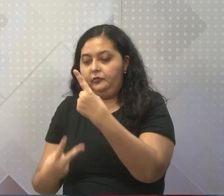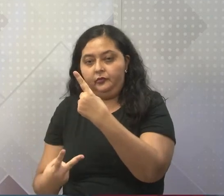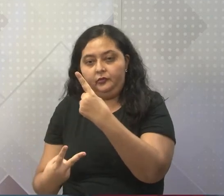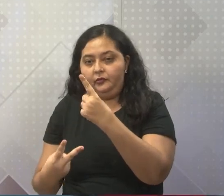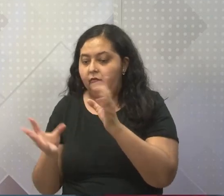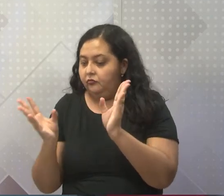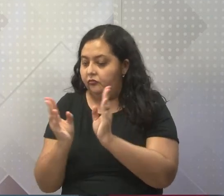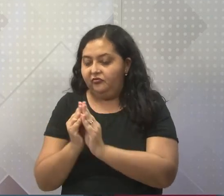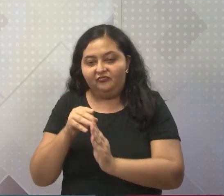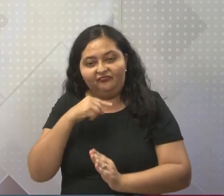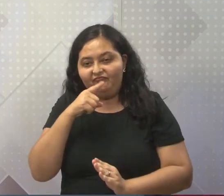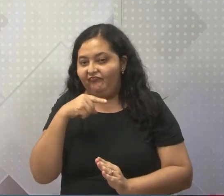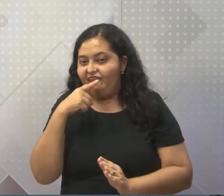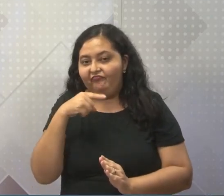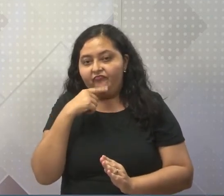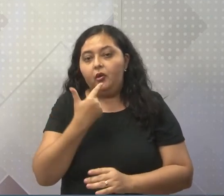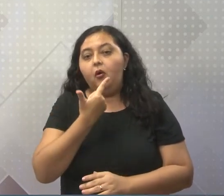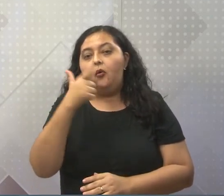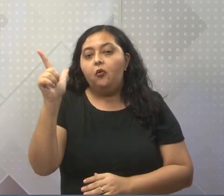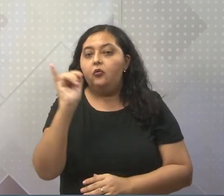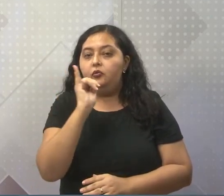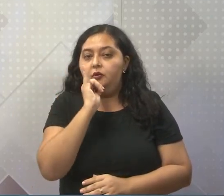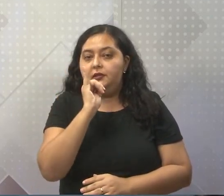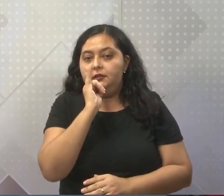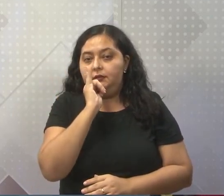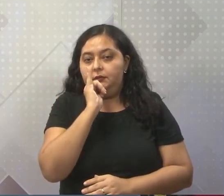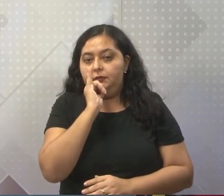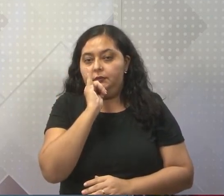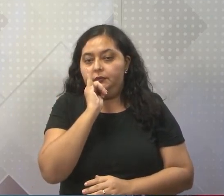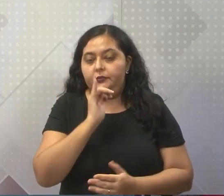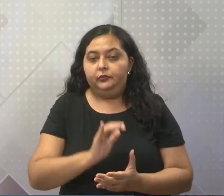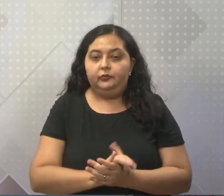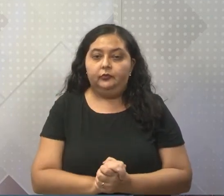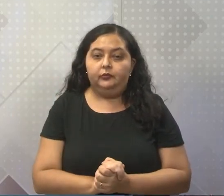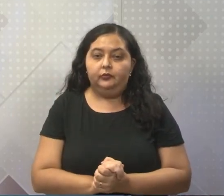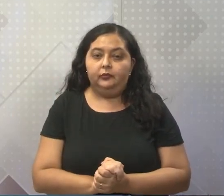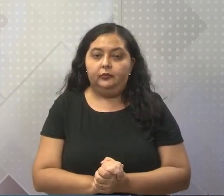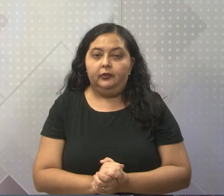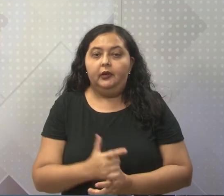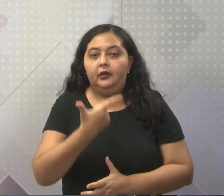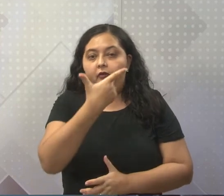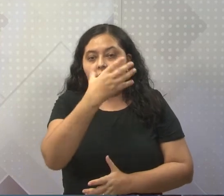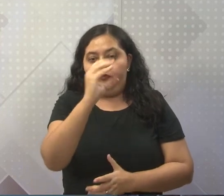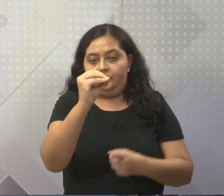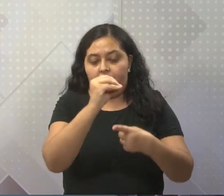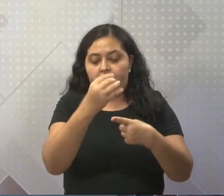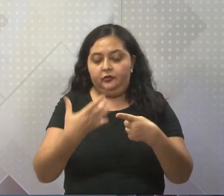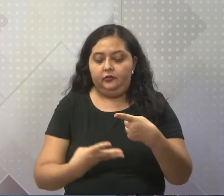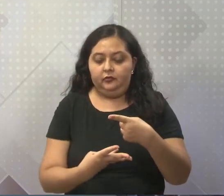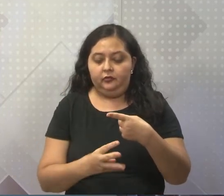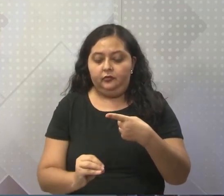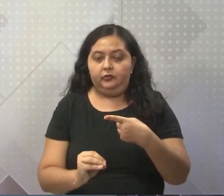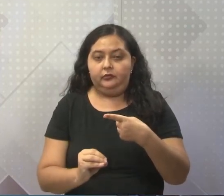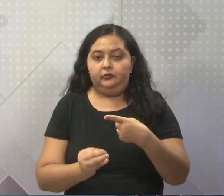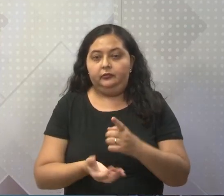reduzi-la. Um outro exemplo que eu trouxe foi a fração 20 e 40 avos.